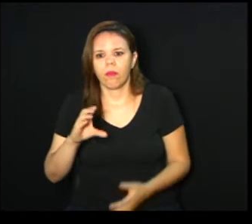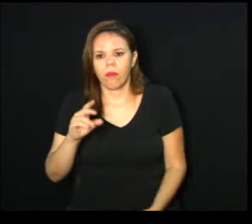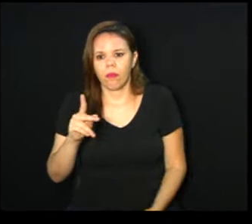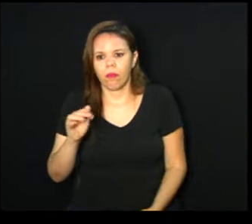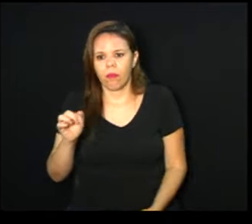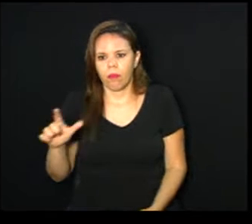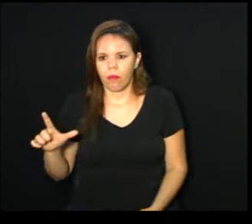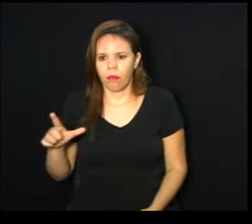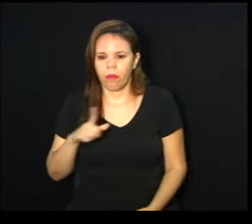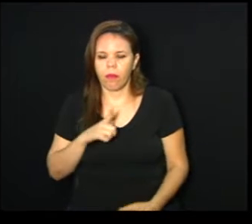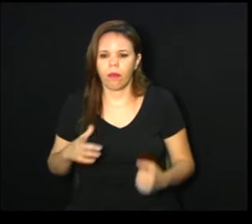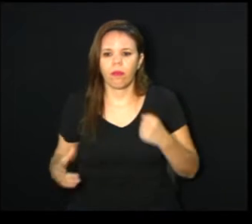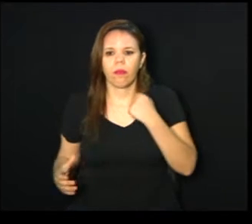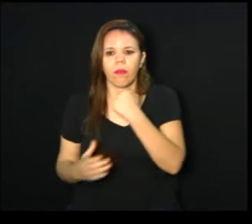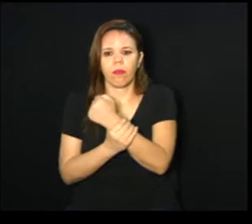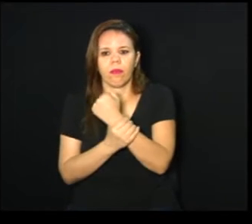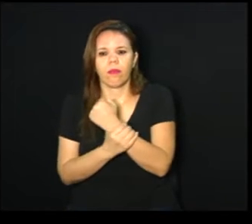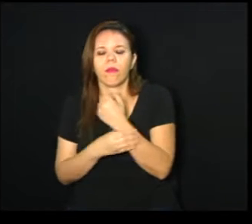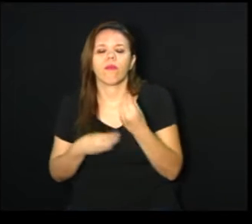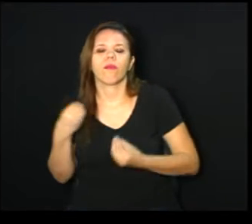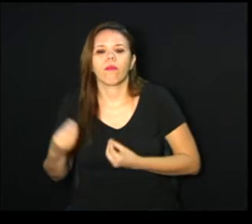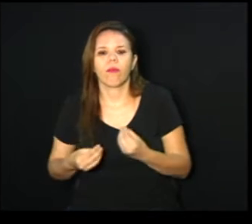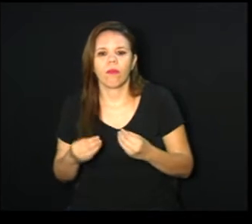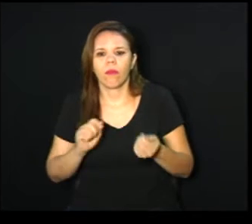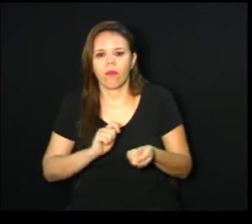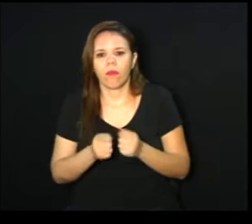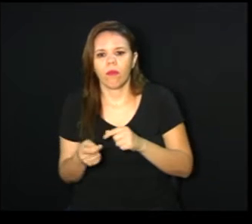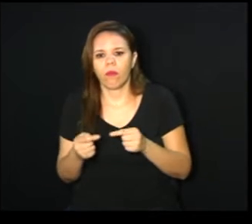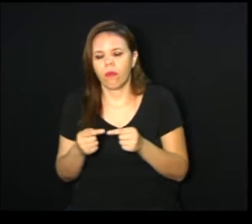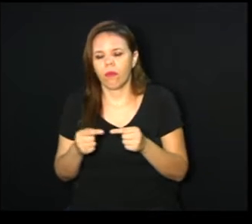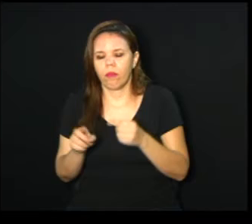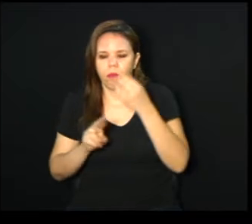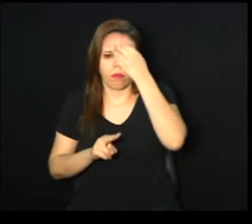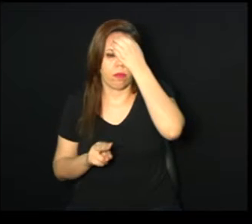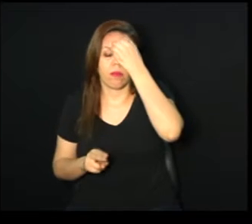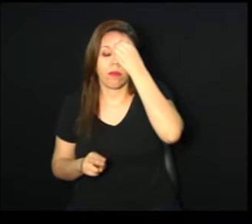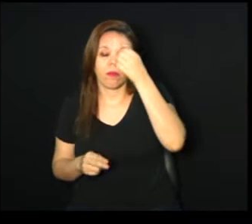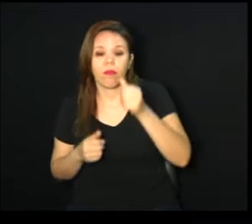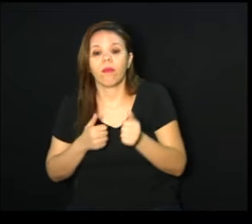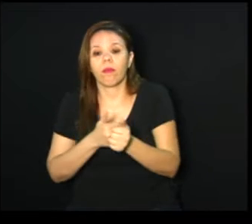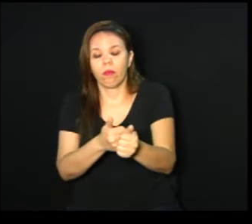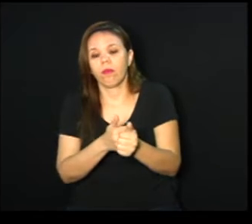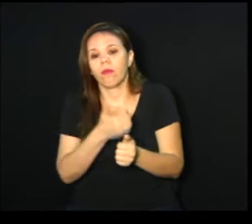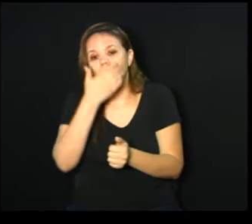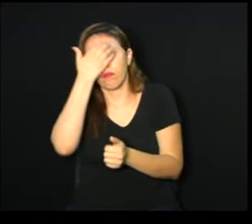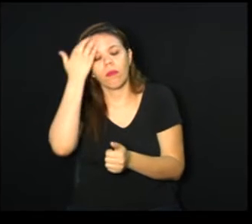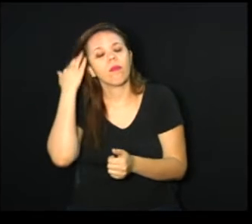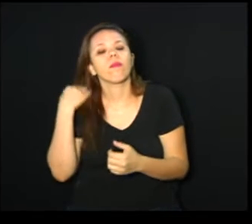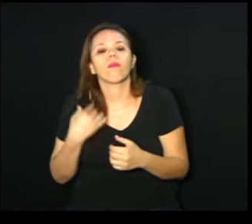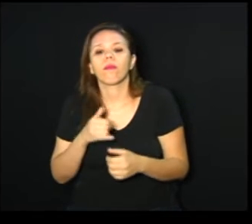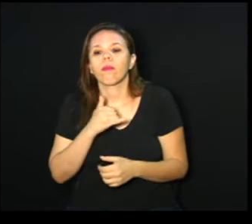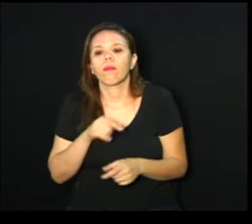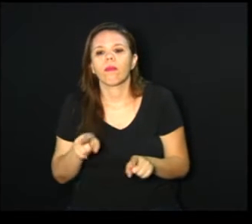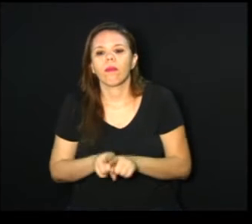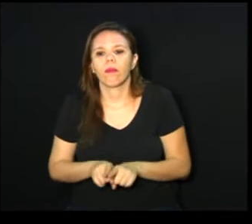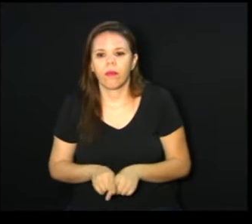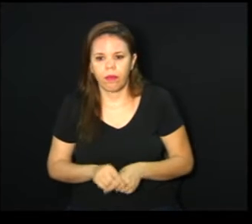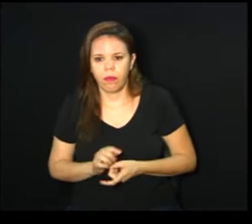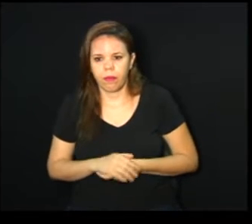total segurança para dizer como é o decaimento desses painéis, porque nós temos em loco e o acompanhamento dessa usina. Além